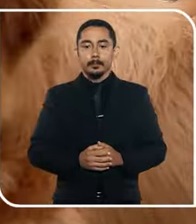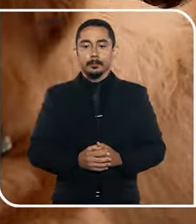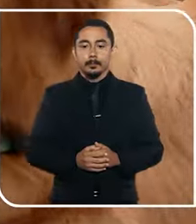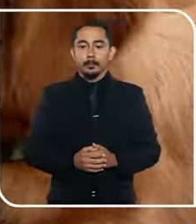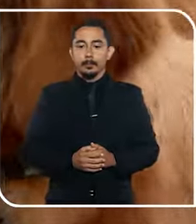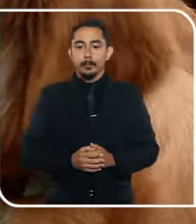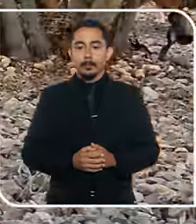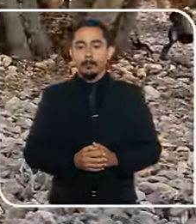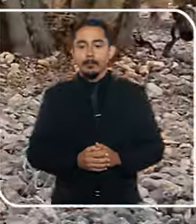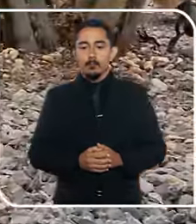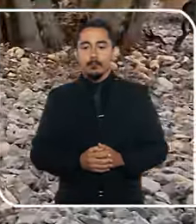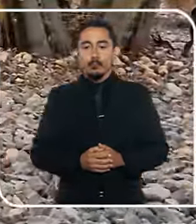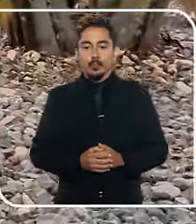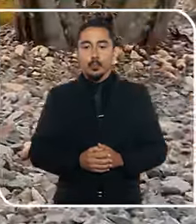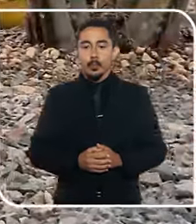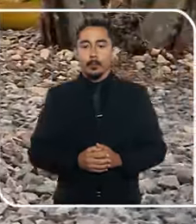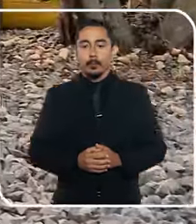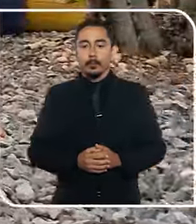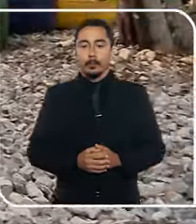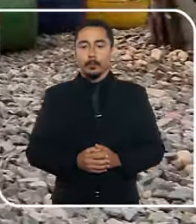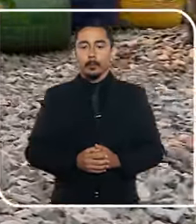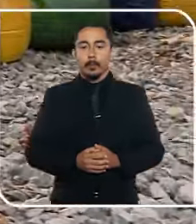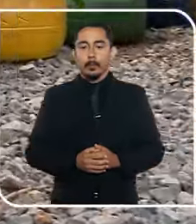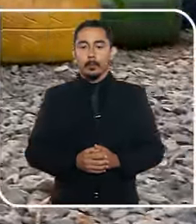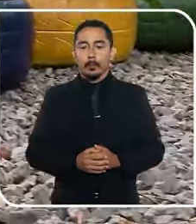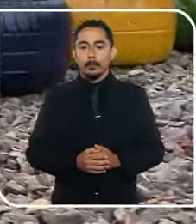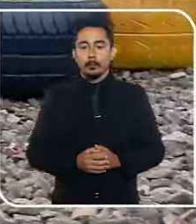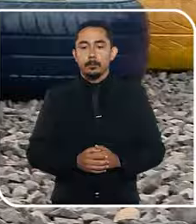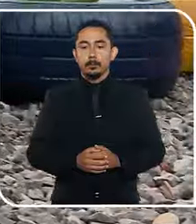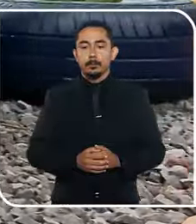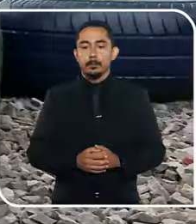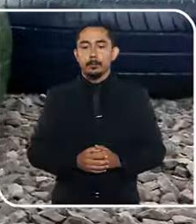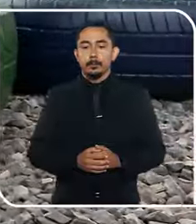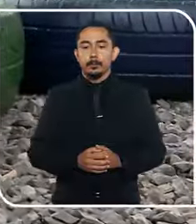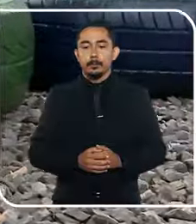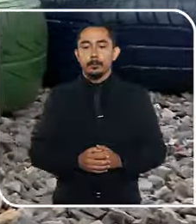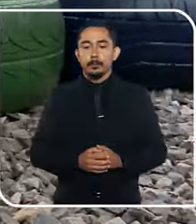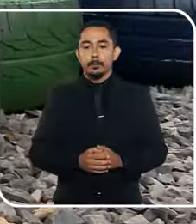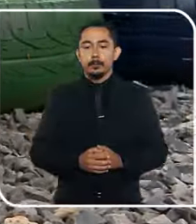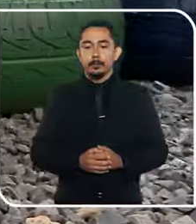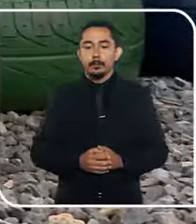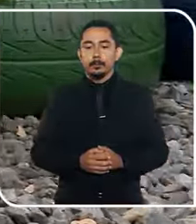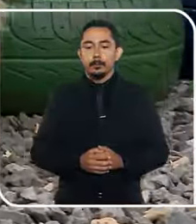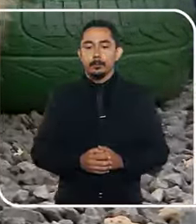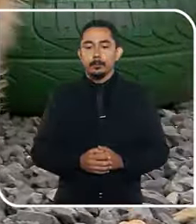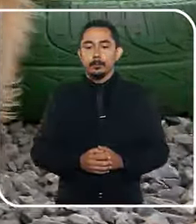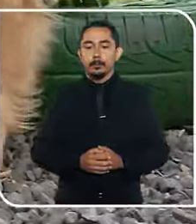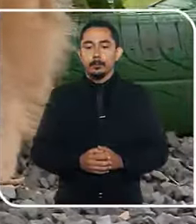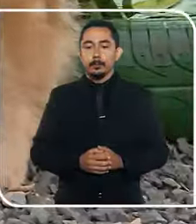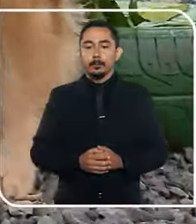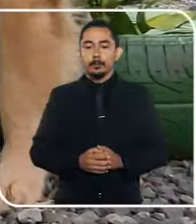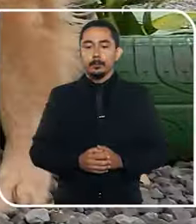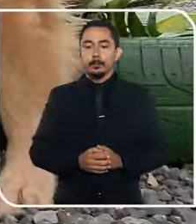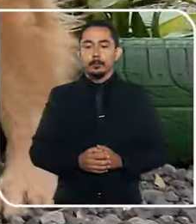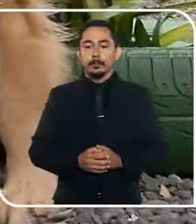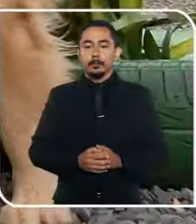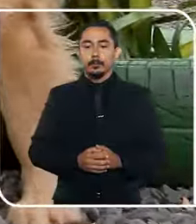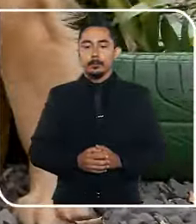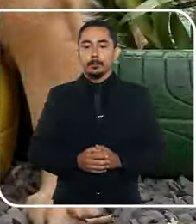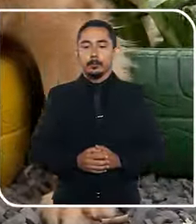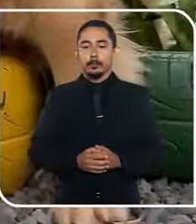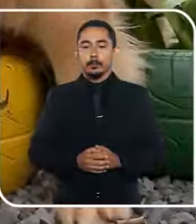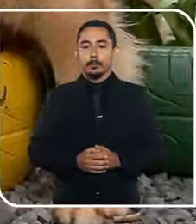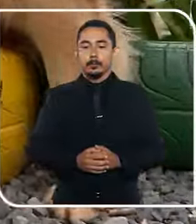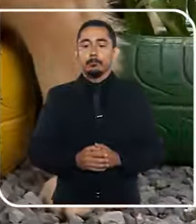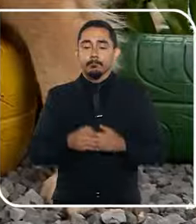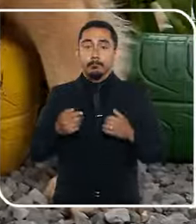Antônio. Vem. Bruno. Vem, chama ele. Vem, Bruno. Bruno. Bruno.